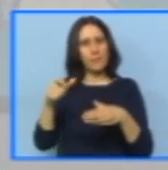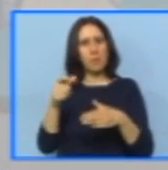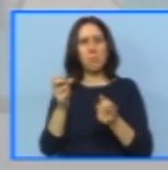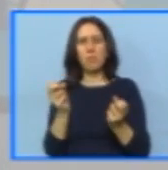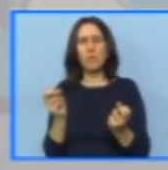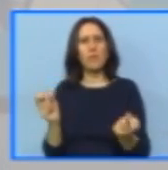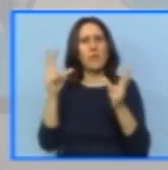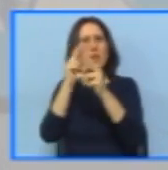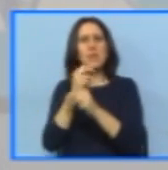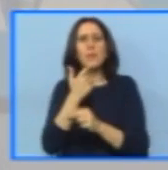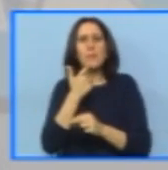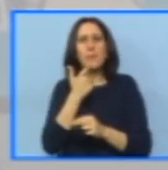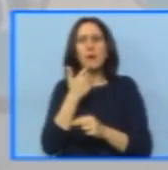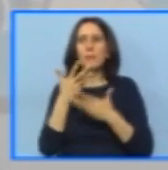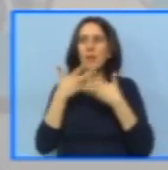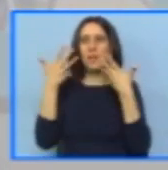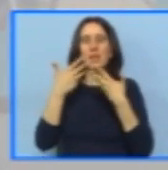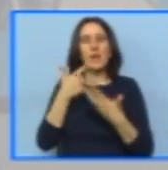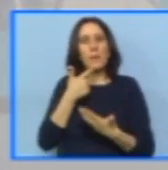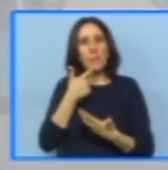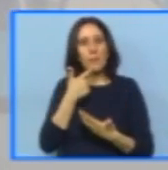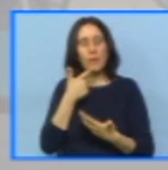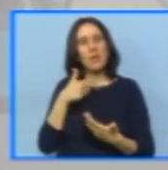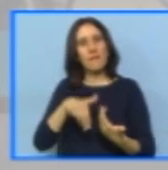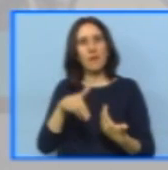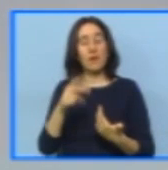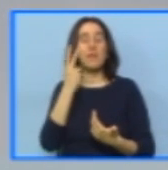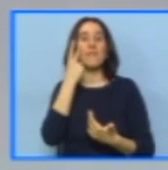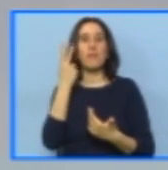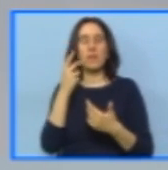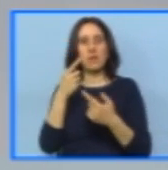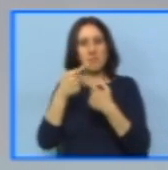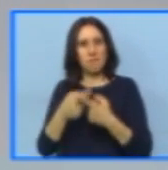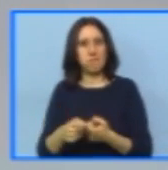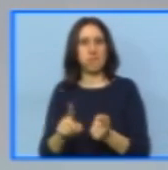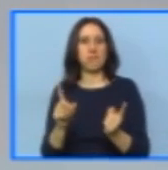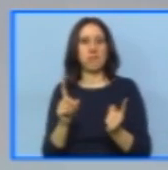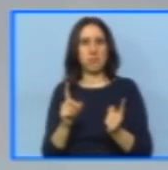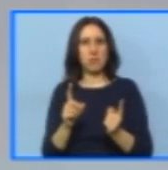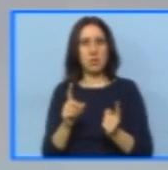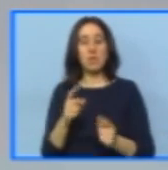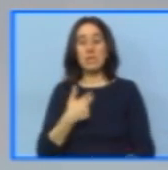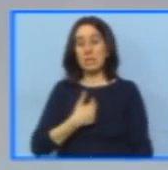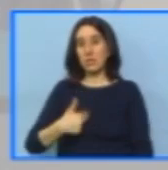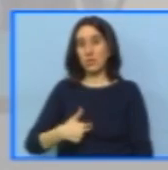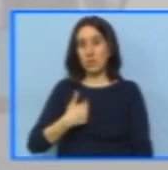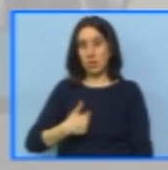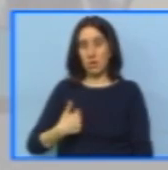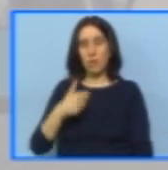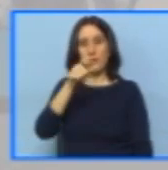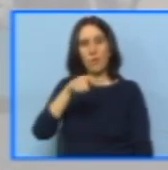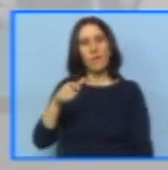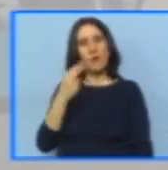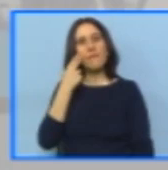novidade tão grande e uma alegria tão grande que vão viver de uma maneira diferente. Os cristãos vão viver de uma maneira diferente,